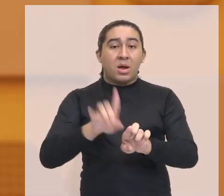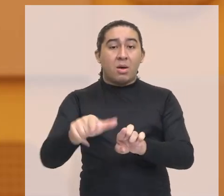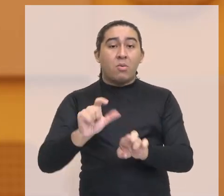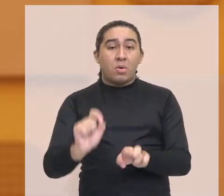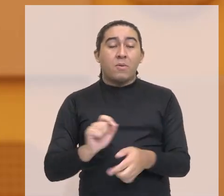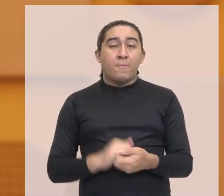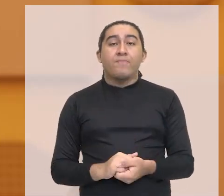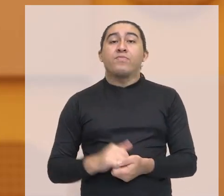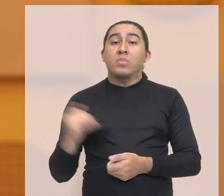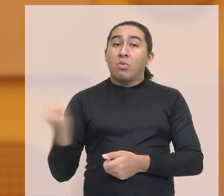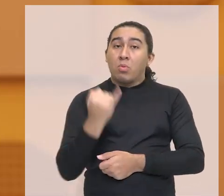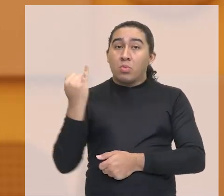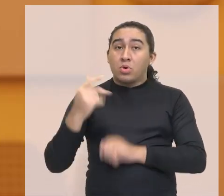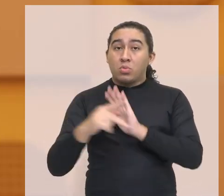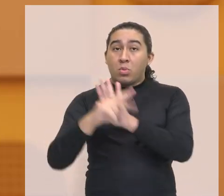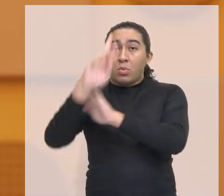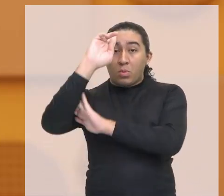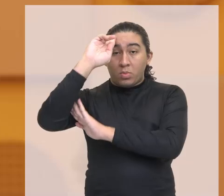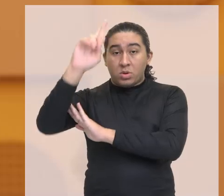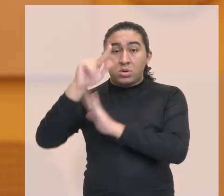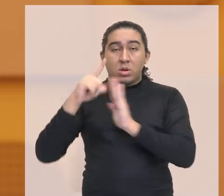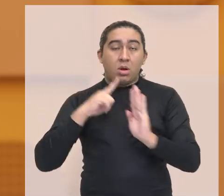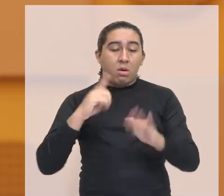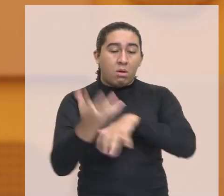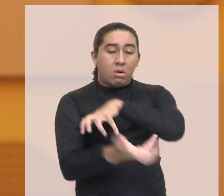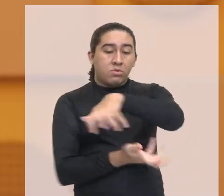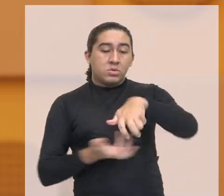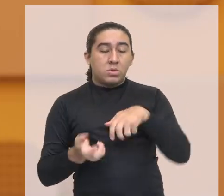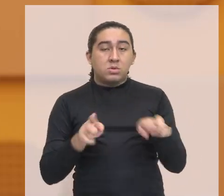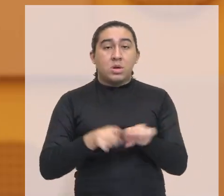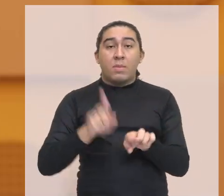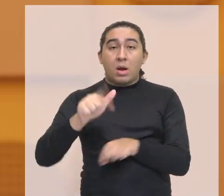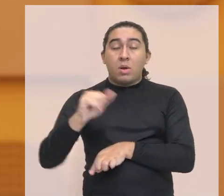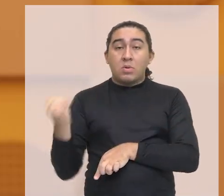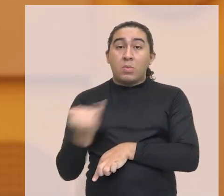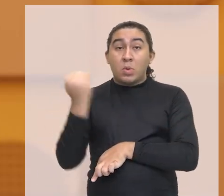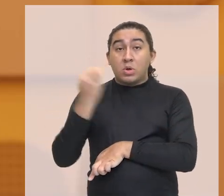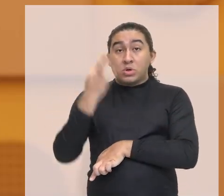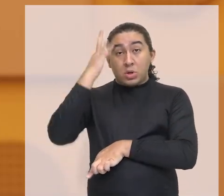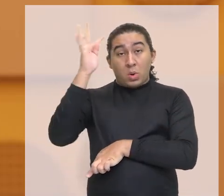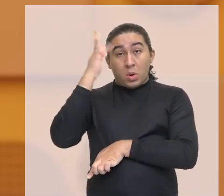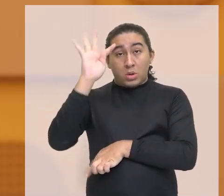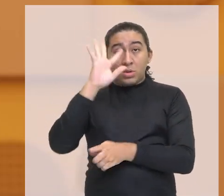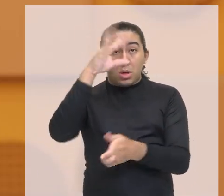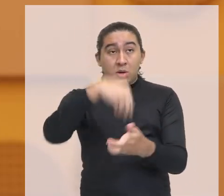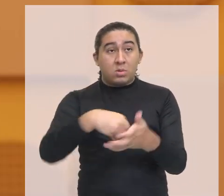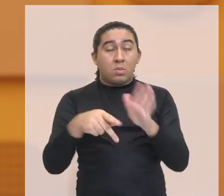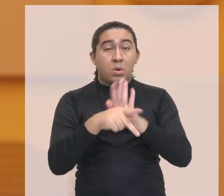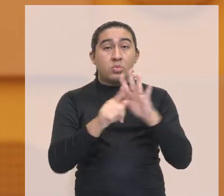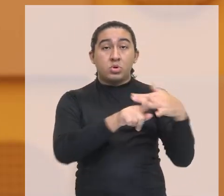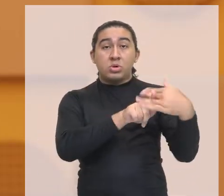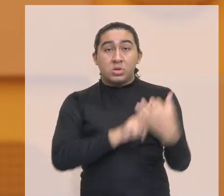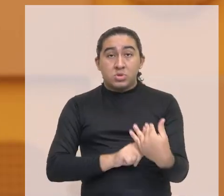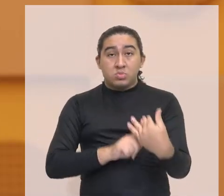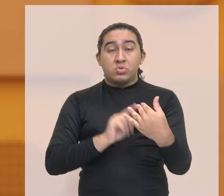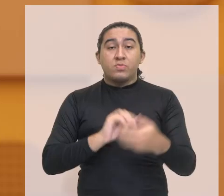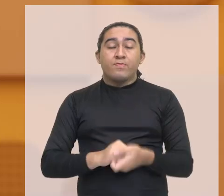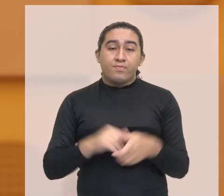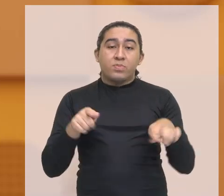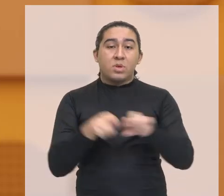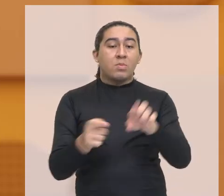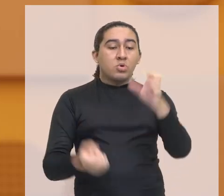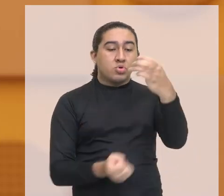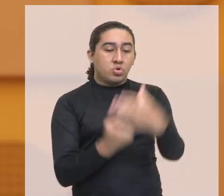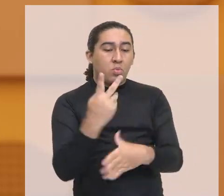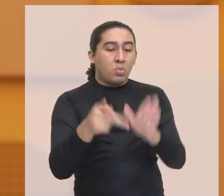de um importante líder revolucionário, também é um importante teórico dentro do socialismo, surgindo ali